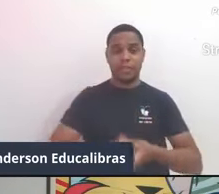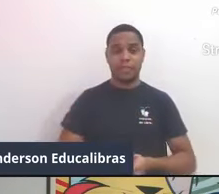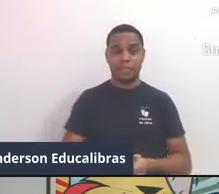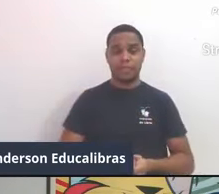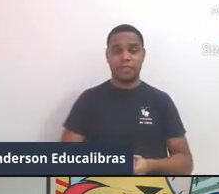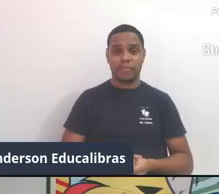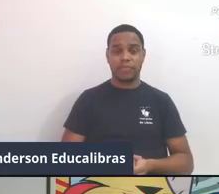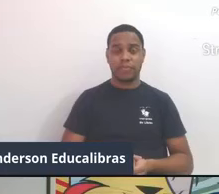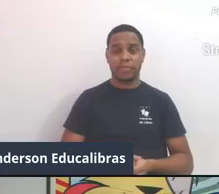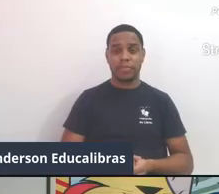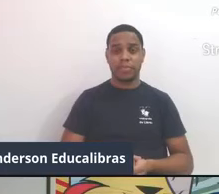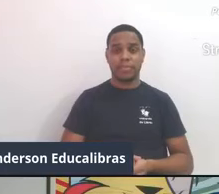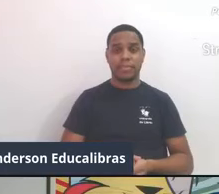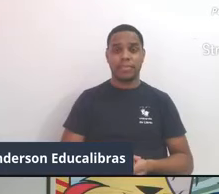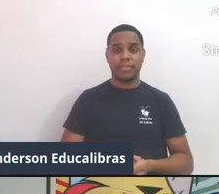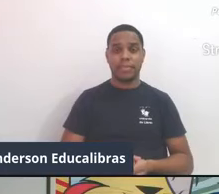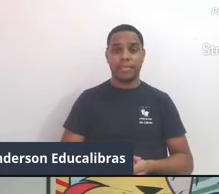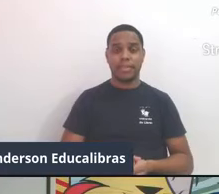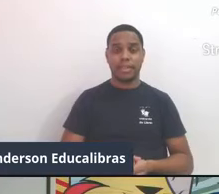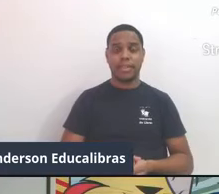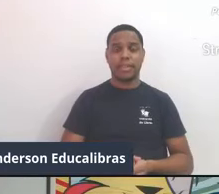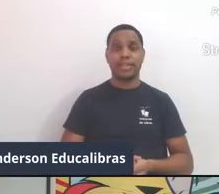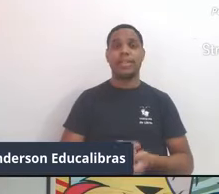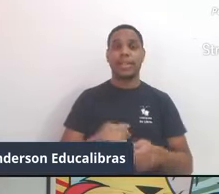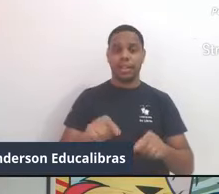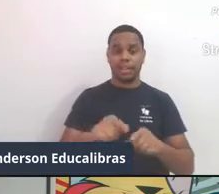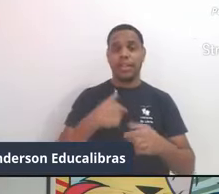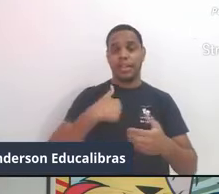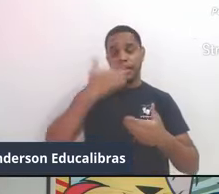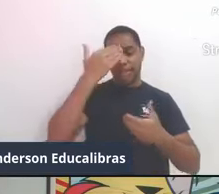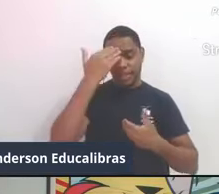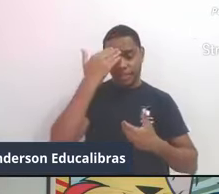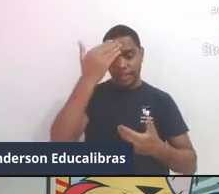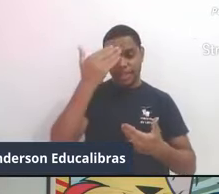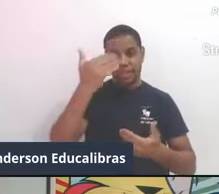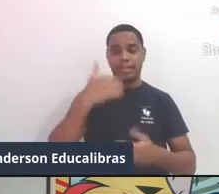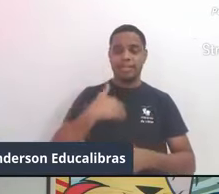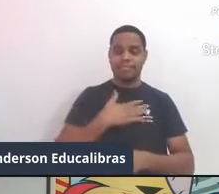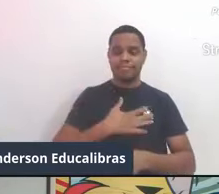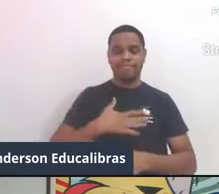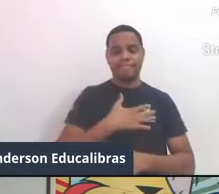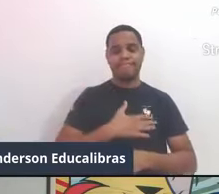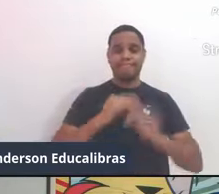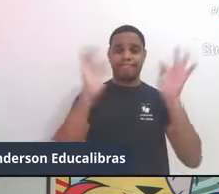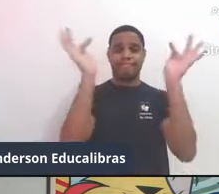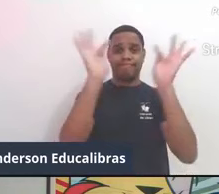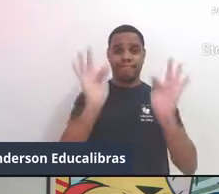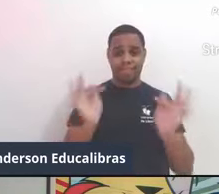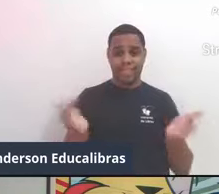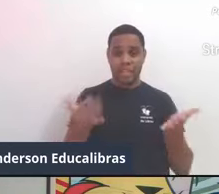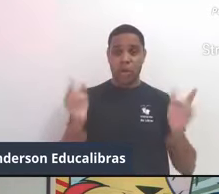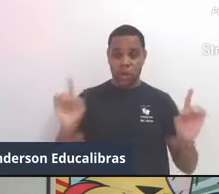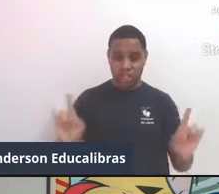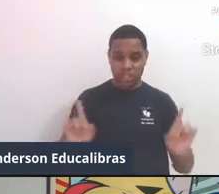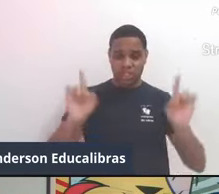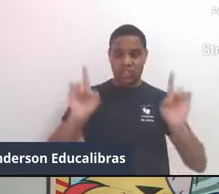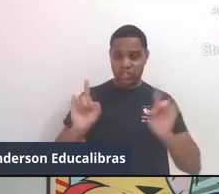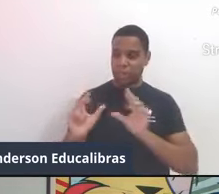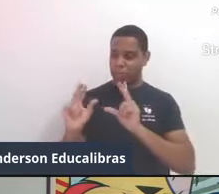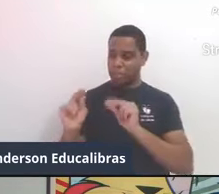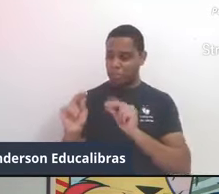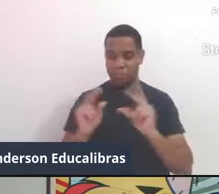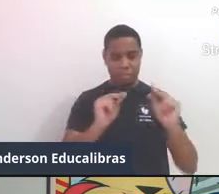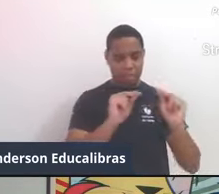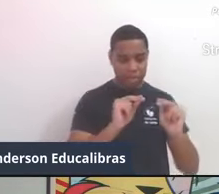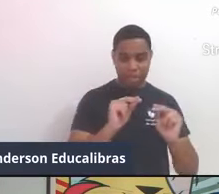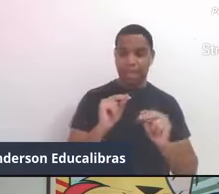Bom, eu podia estar mais agradecido, honrado, né, e feliz com esse encontro, né, duas grandes